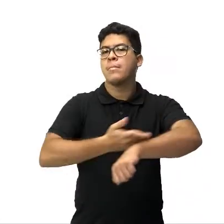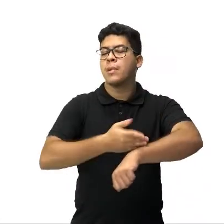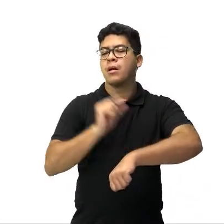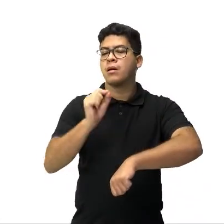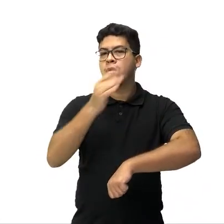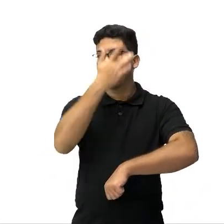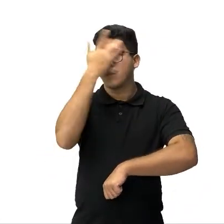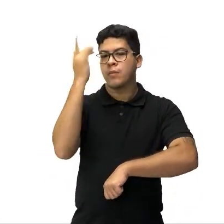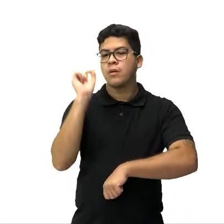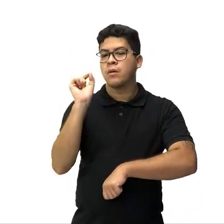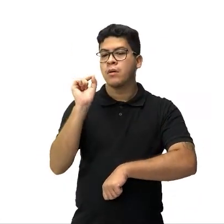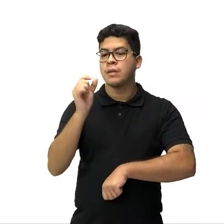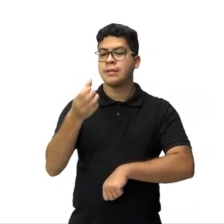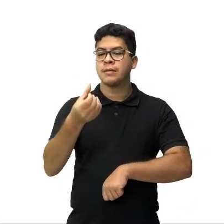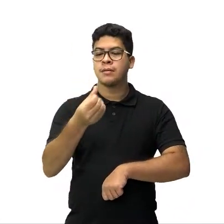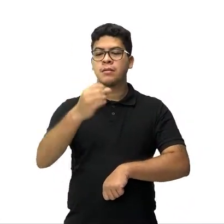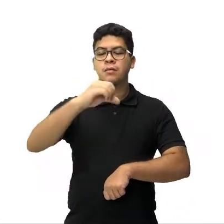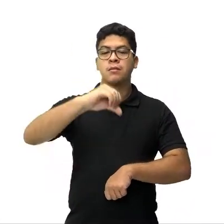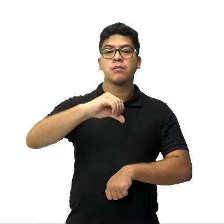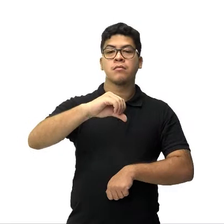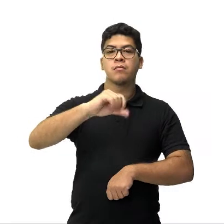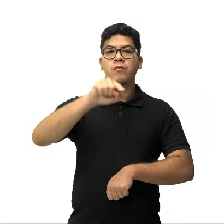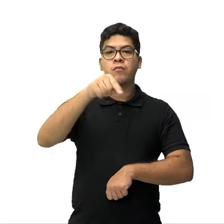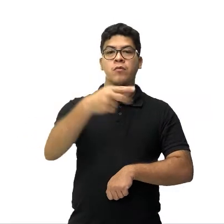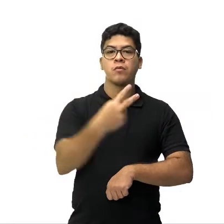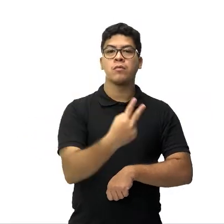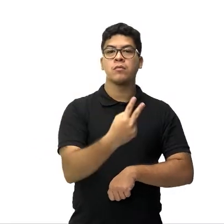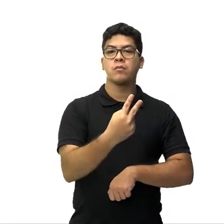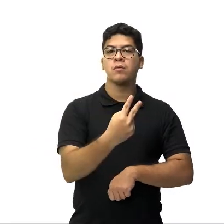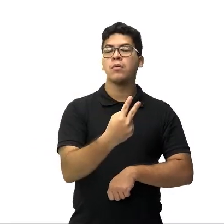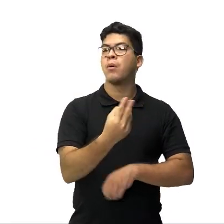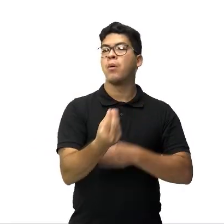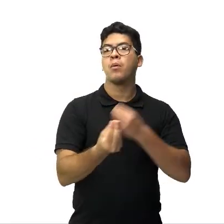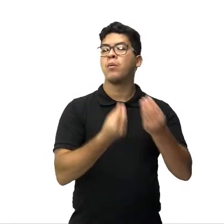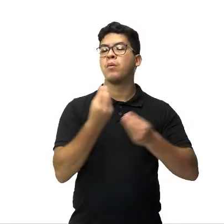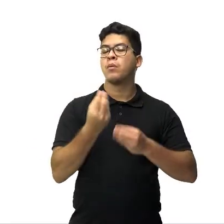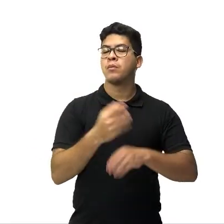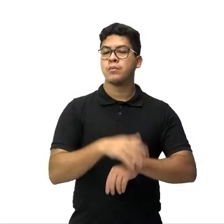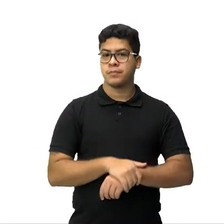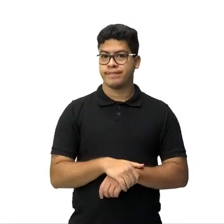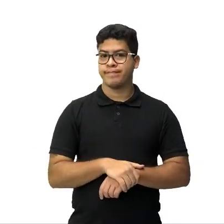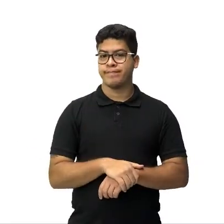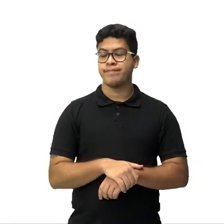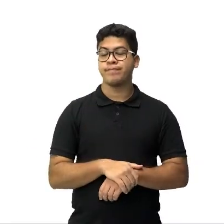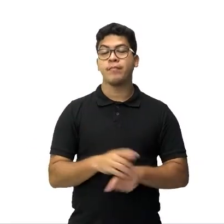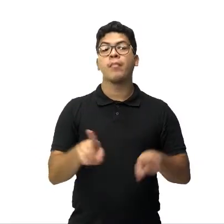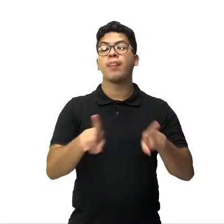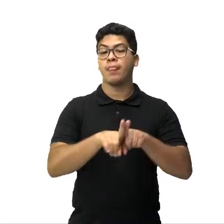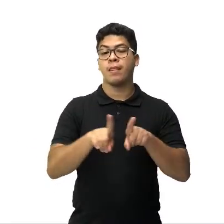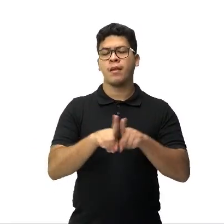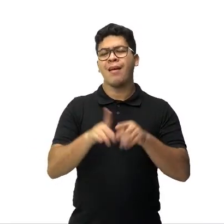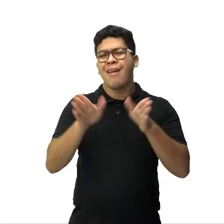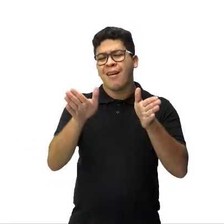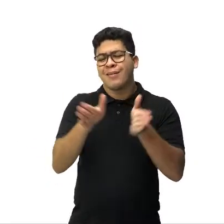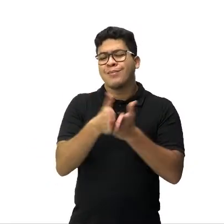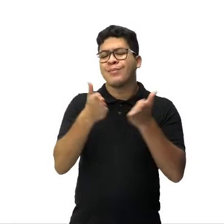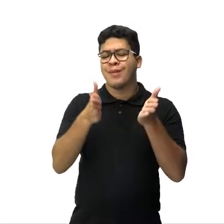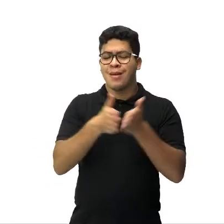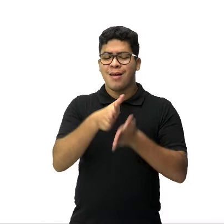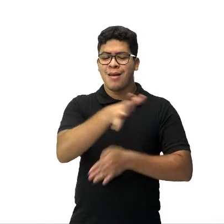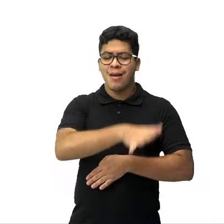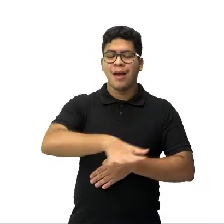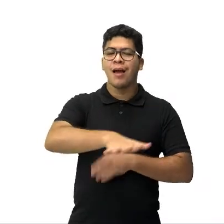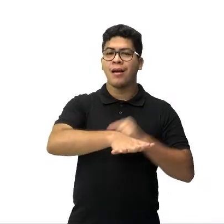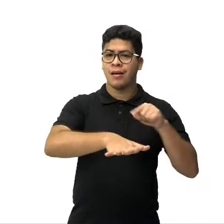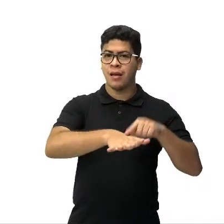69,2. Então, a gente vê nesse quadro como que a juventude, principalmente a juventude mais pobre, a juventude negra